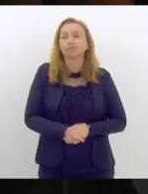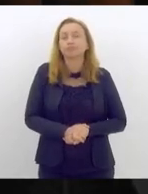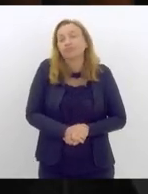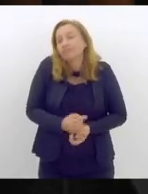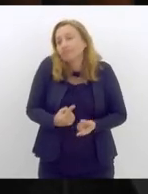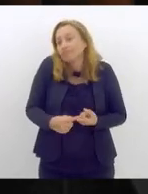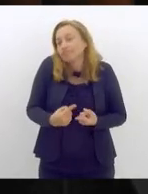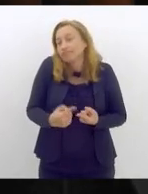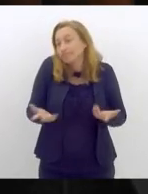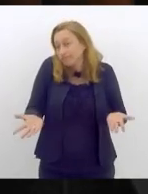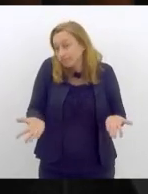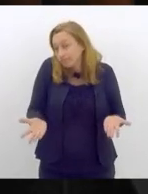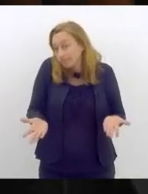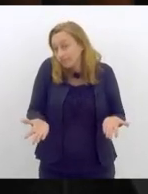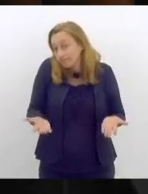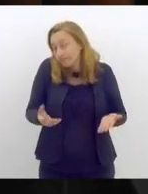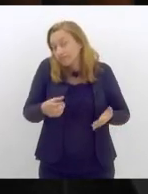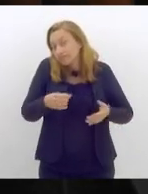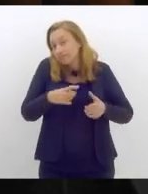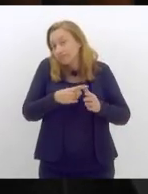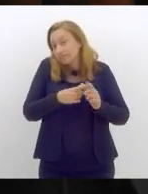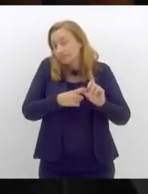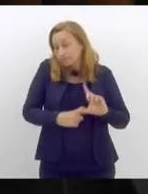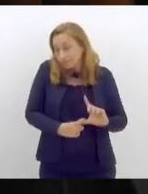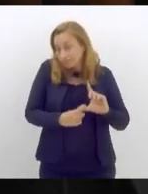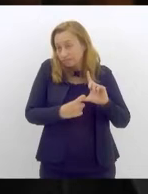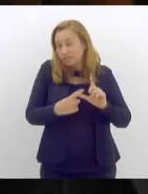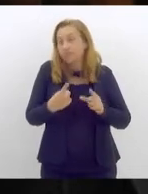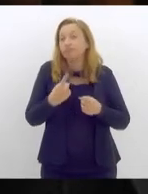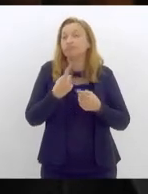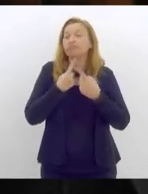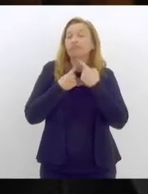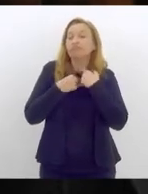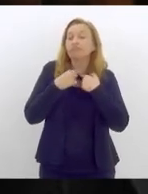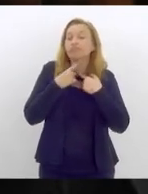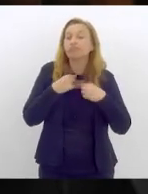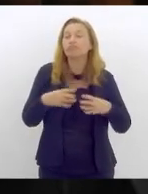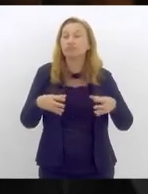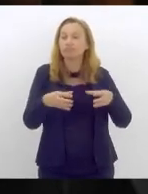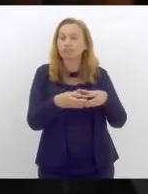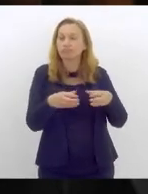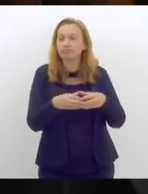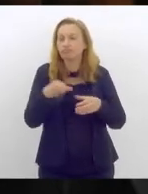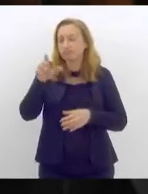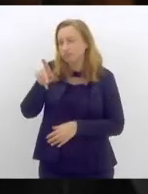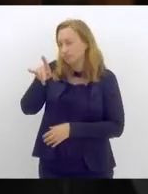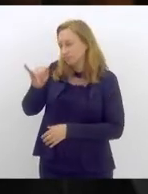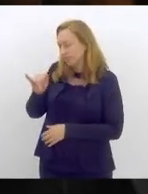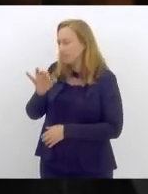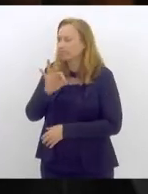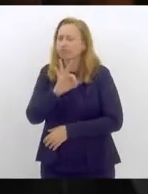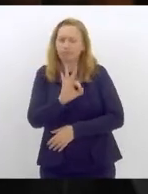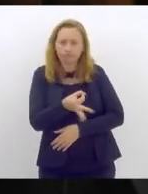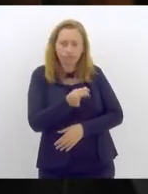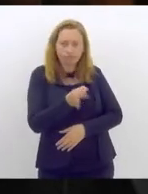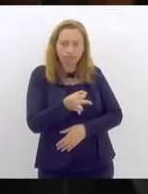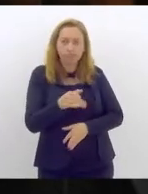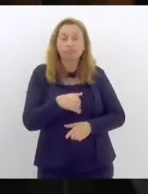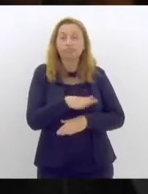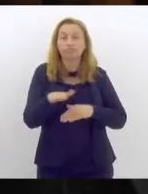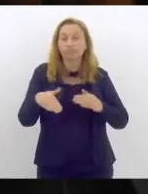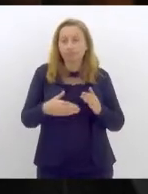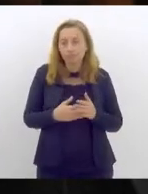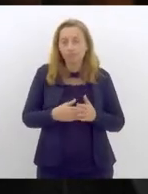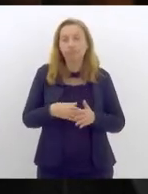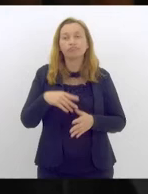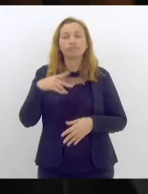porque se dependesse do desejo da Comissão da CPI e tem certeza de todo